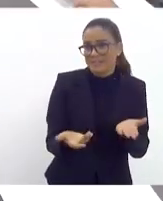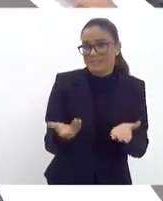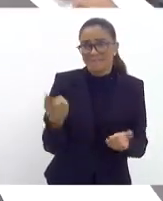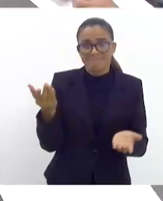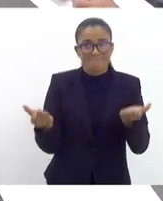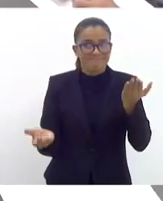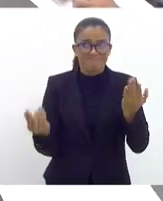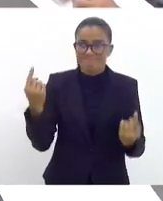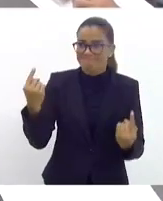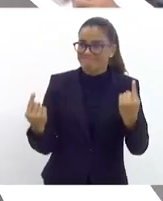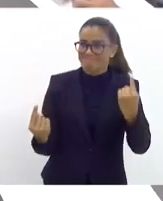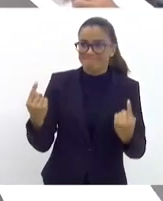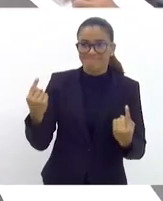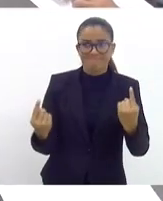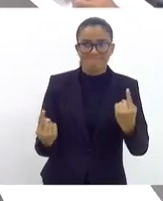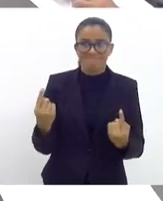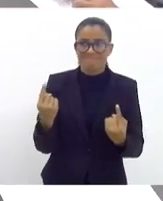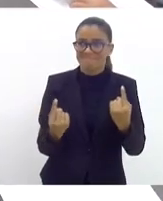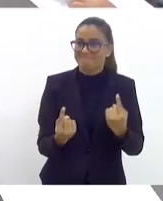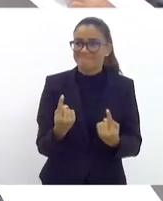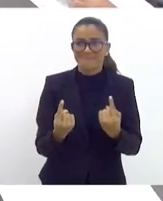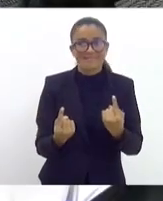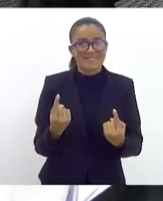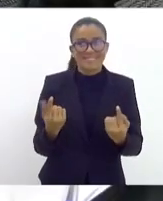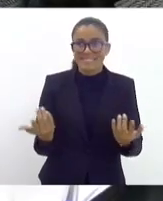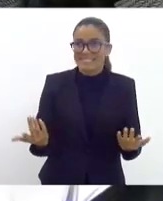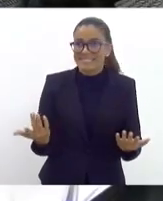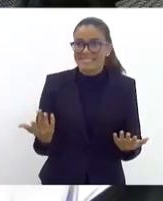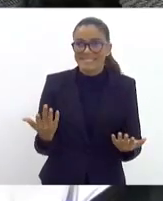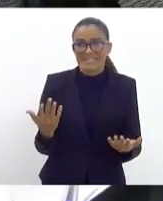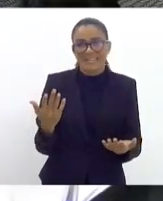atendendo o entendimento da presidência eu não tenho dificuldade